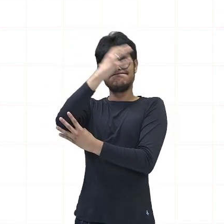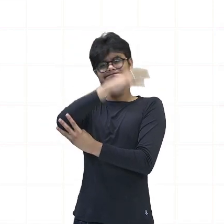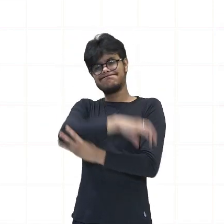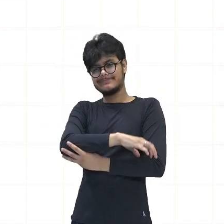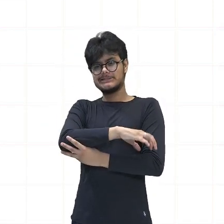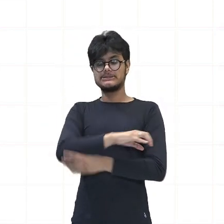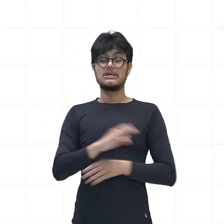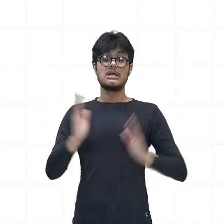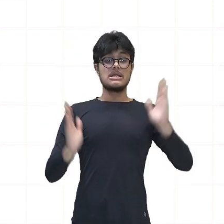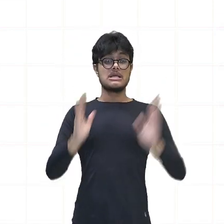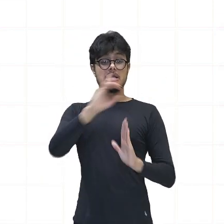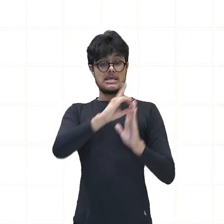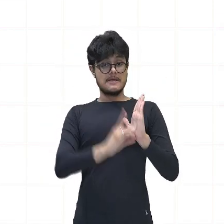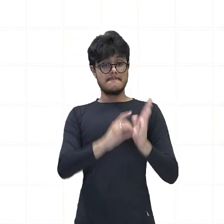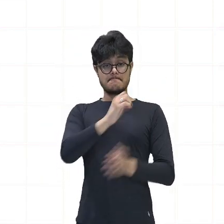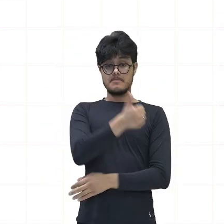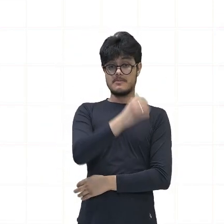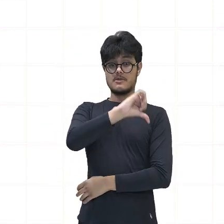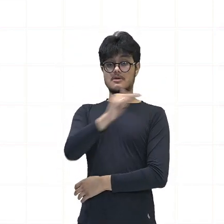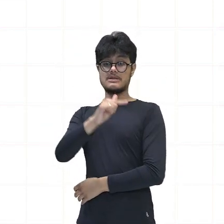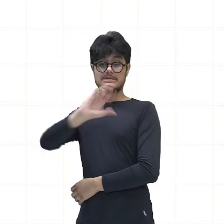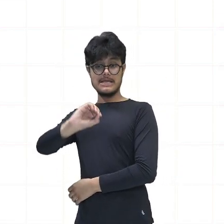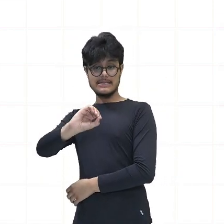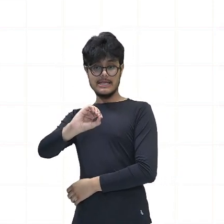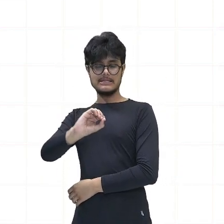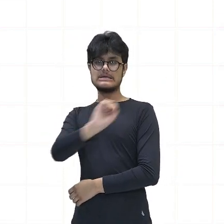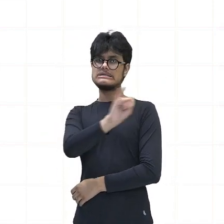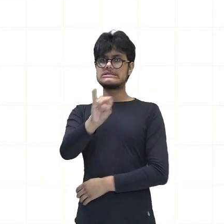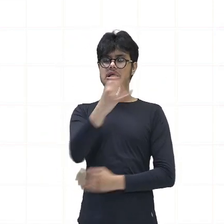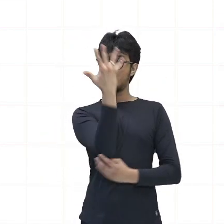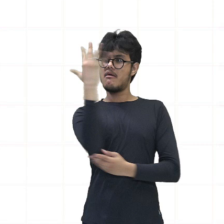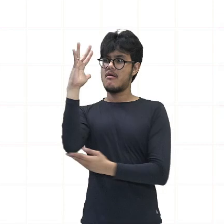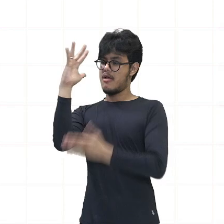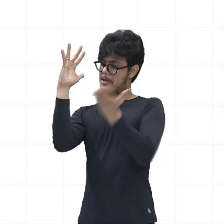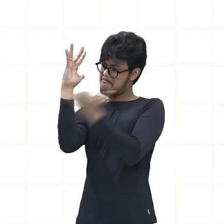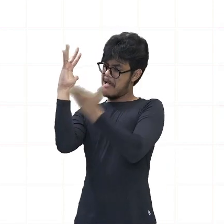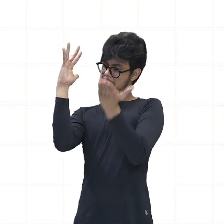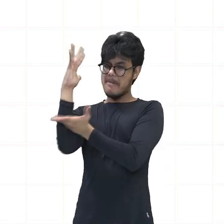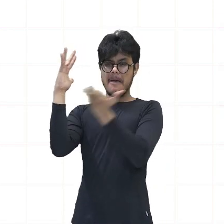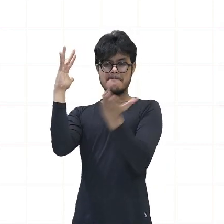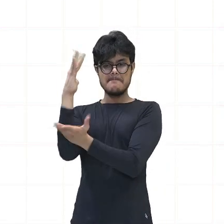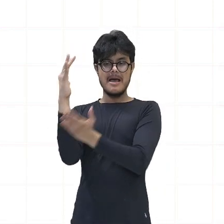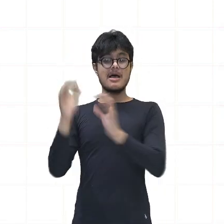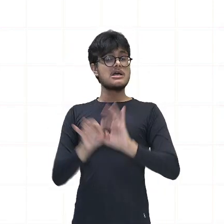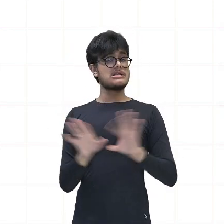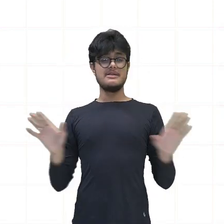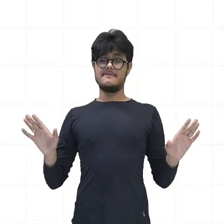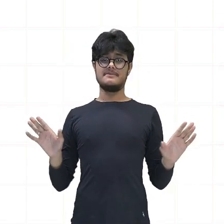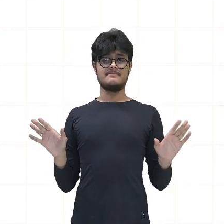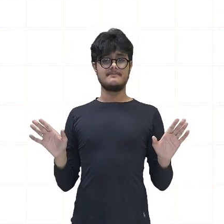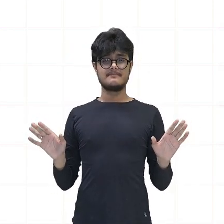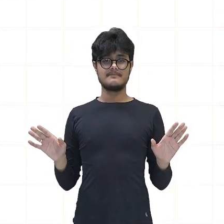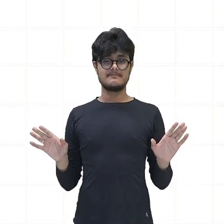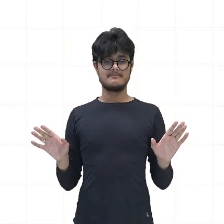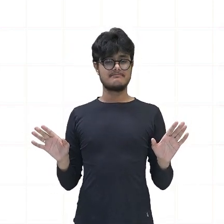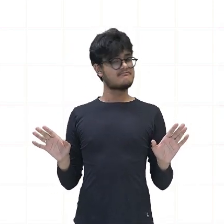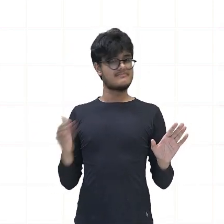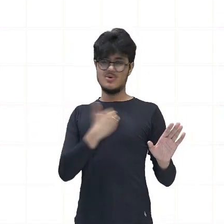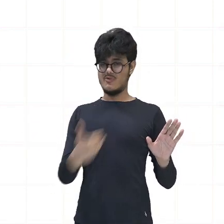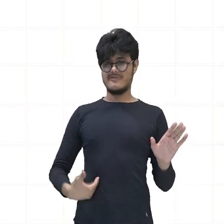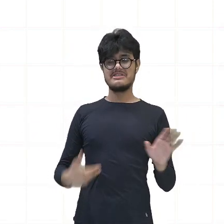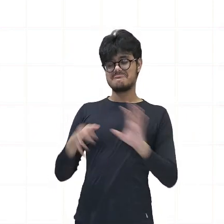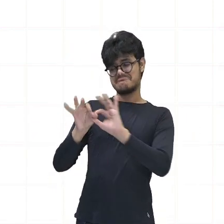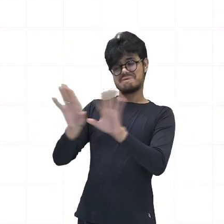década de 1970, desmatar a floresta para criar gado era uma ação incentivada